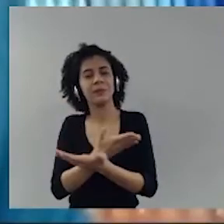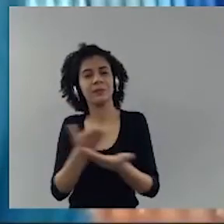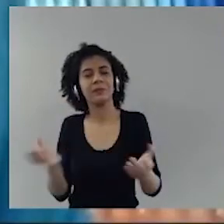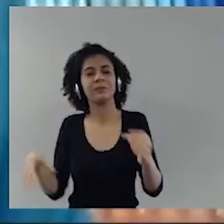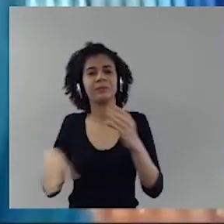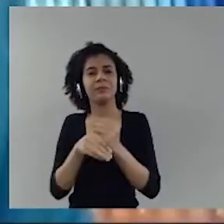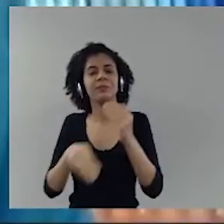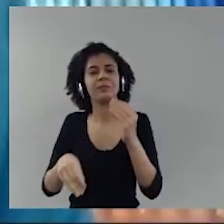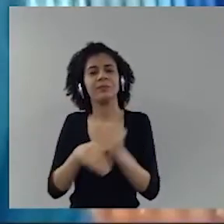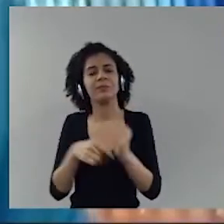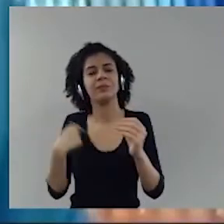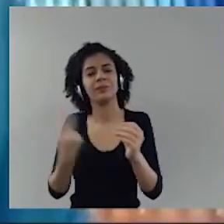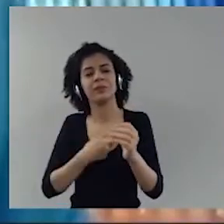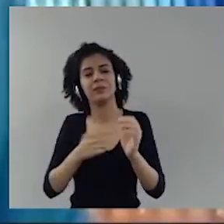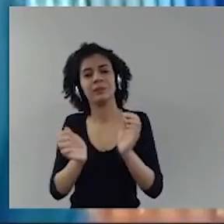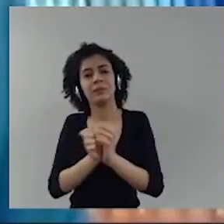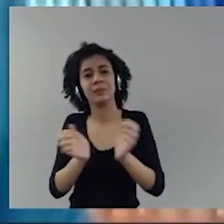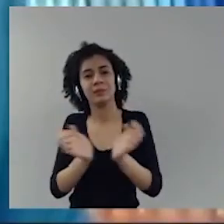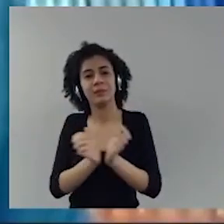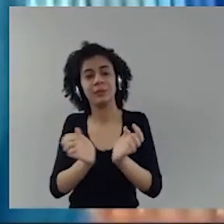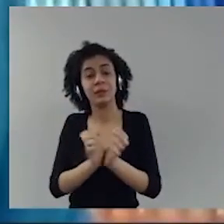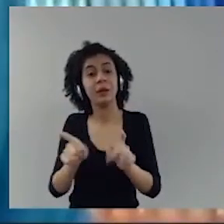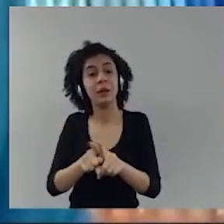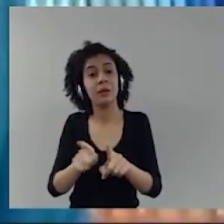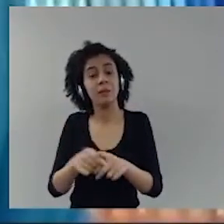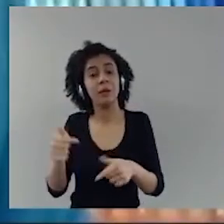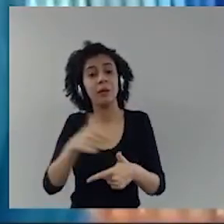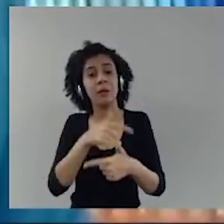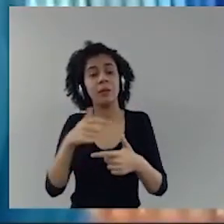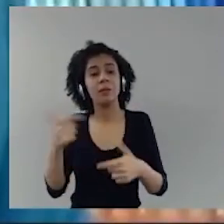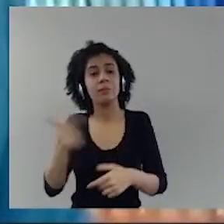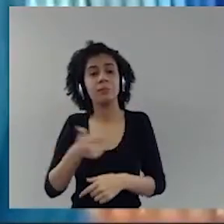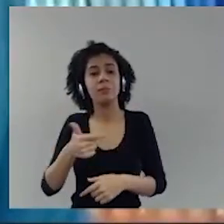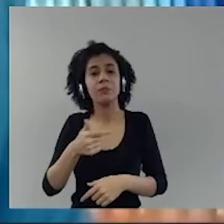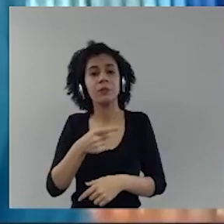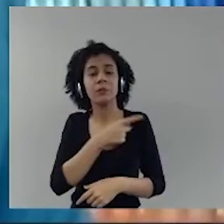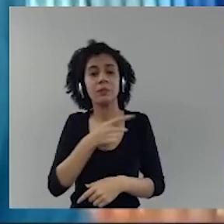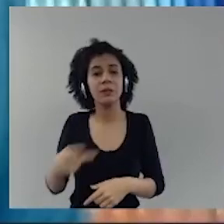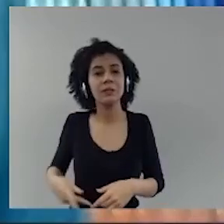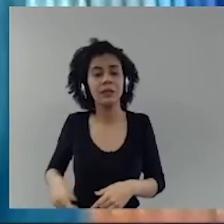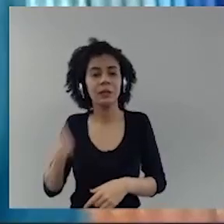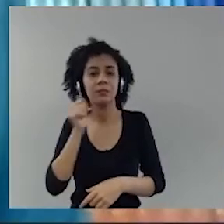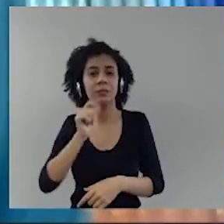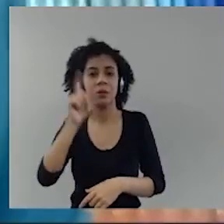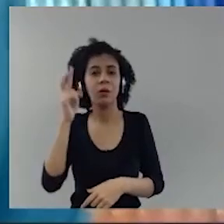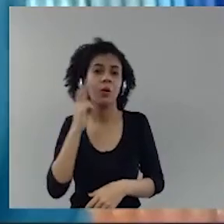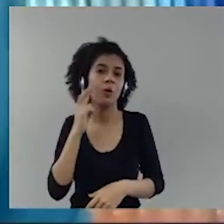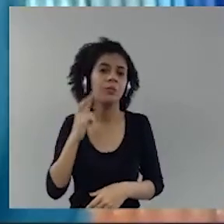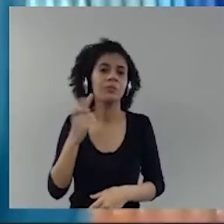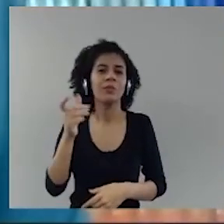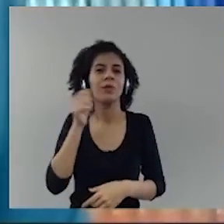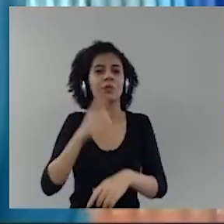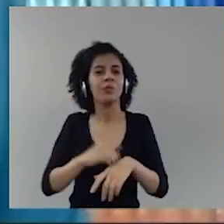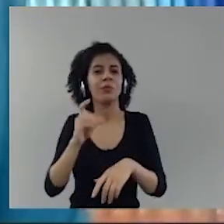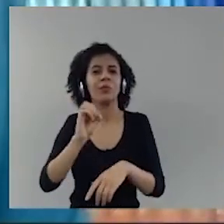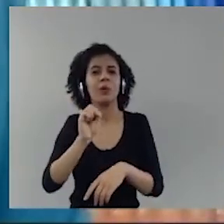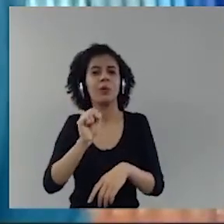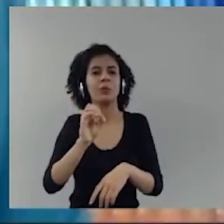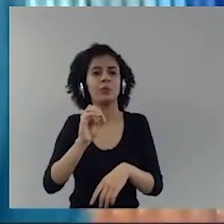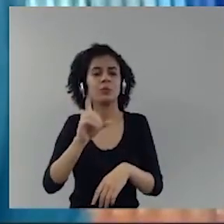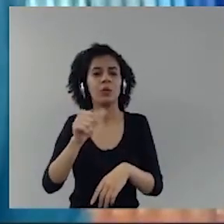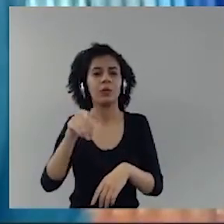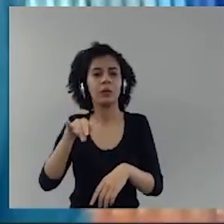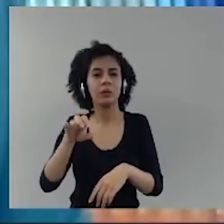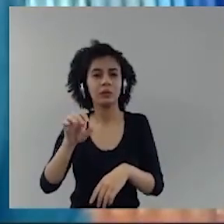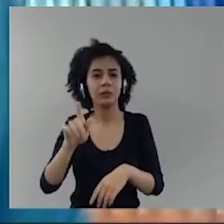a grosso equipe audiência na vice presidente da oab rondônia que acabou de enviar uma mensagem para solange aparecida